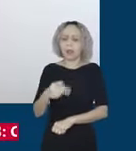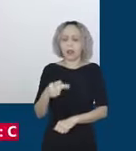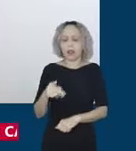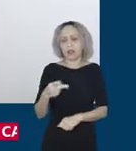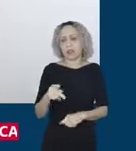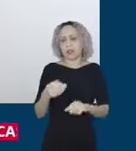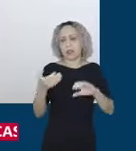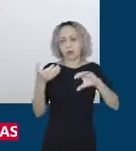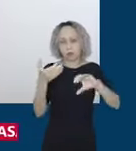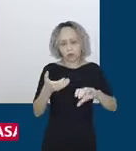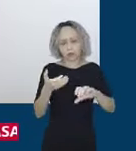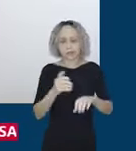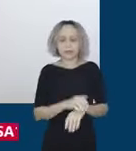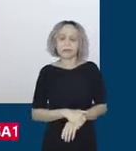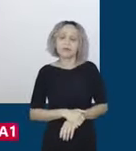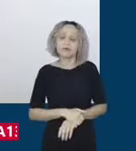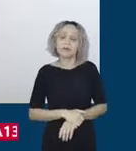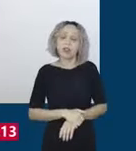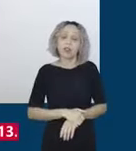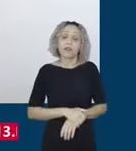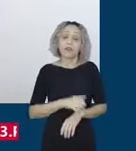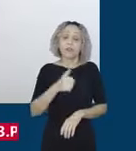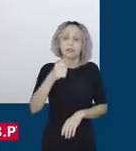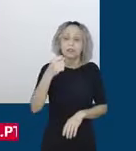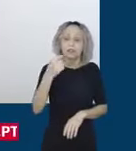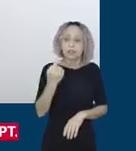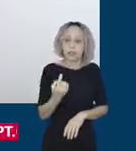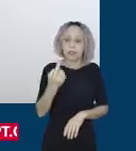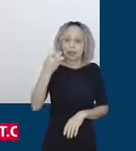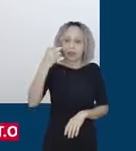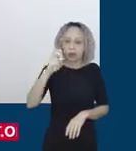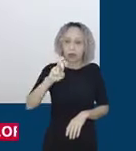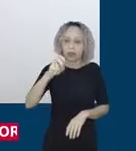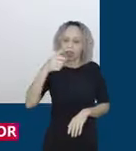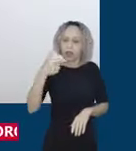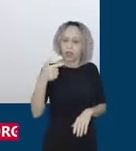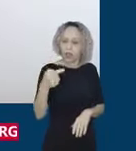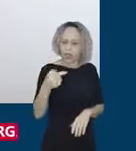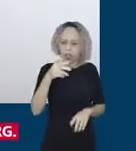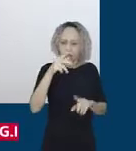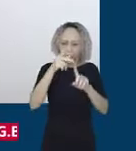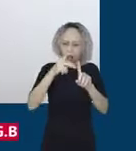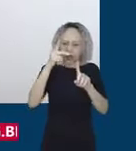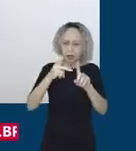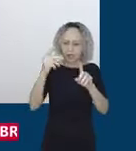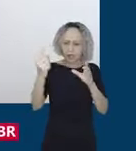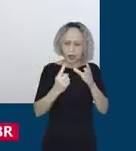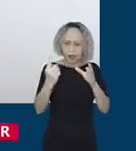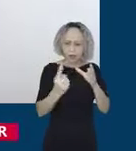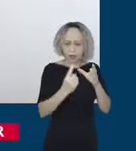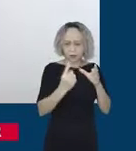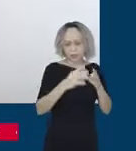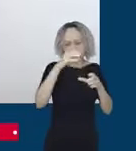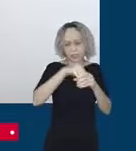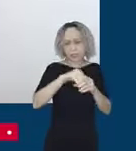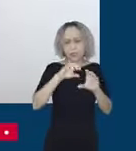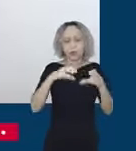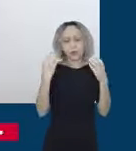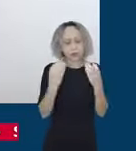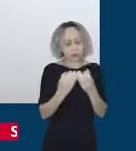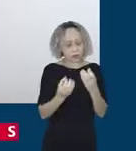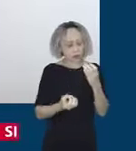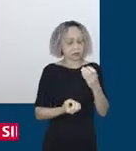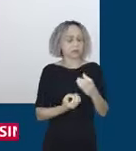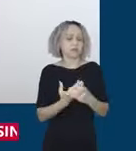Ela foi com 157 parlamentares. Ela está muito bem, nós já instalamos, foi um belo